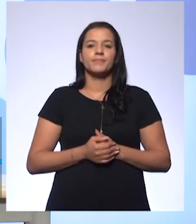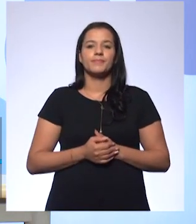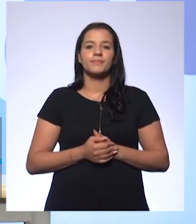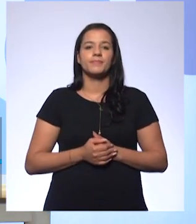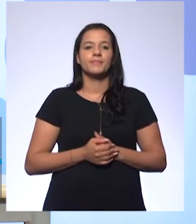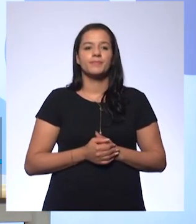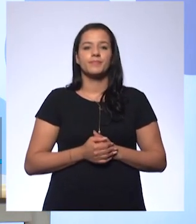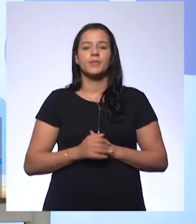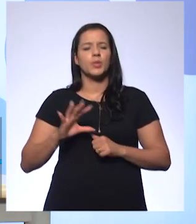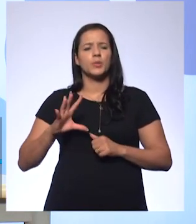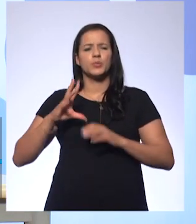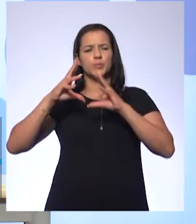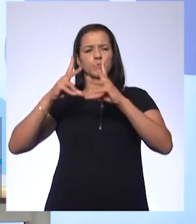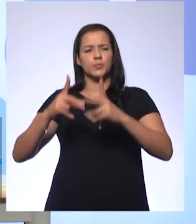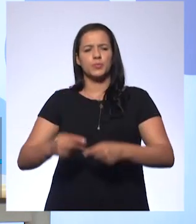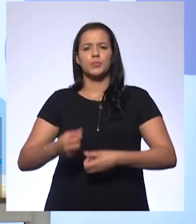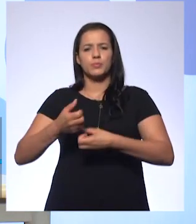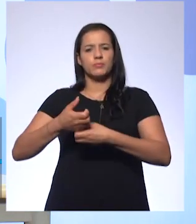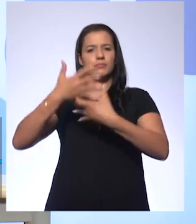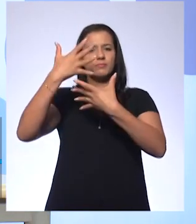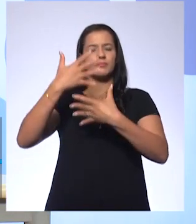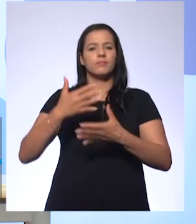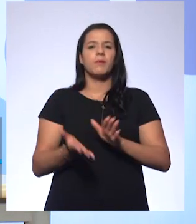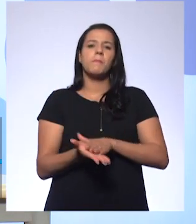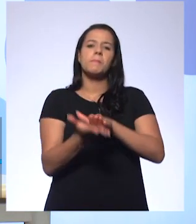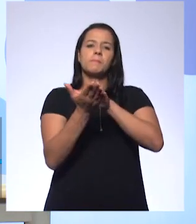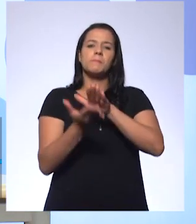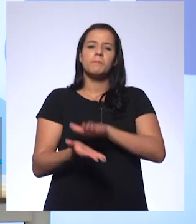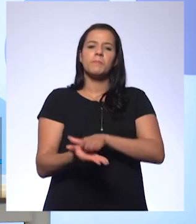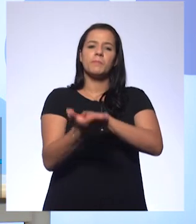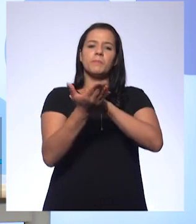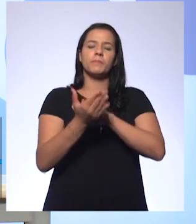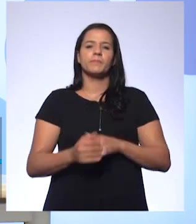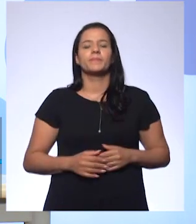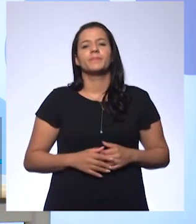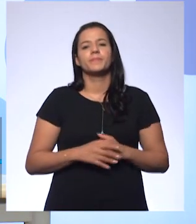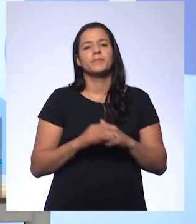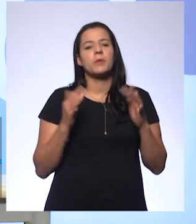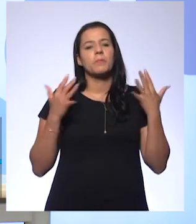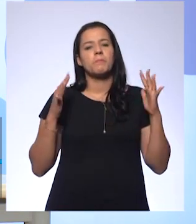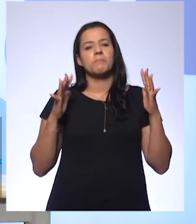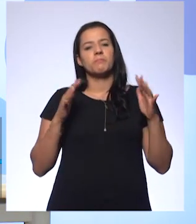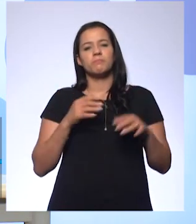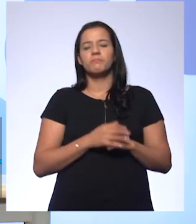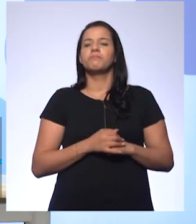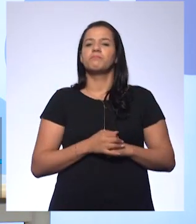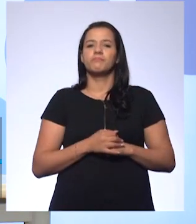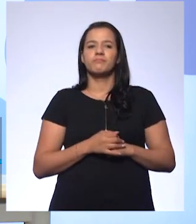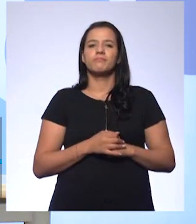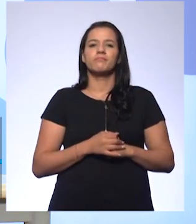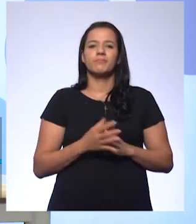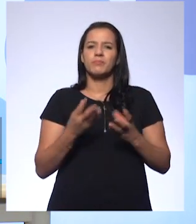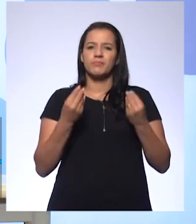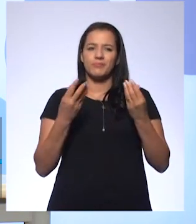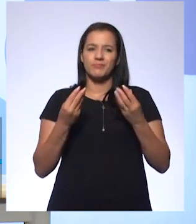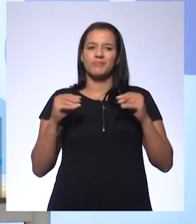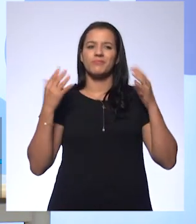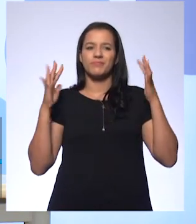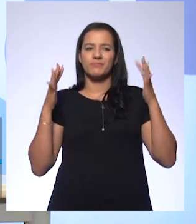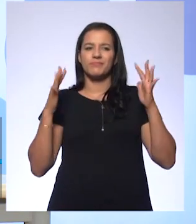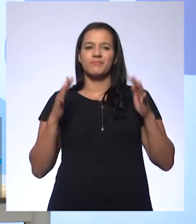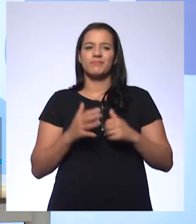Boa aula. Gostei da interação com os vídeos. Professor Cícero, parabéns pelo trabalho. Leonardo, excelente